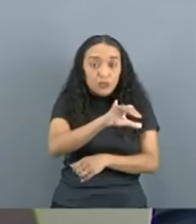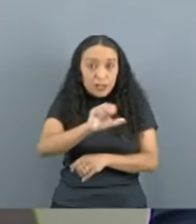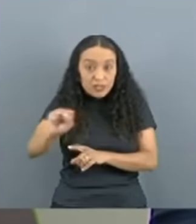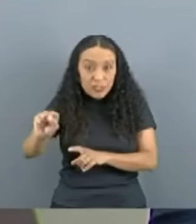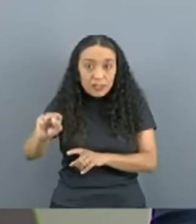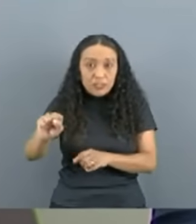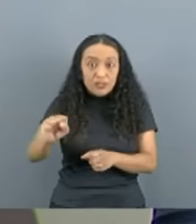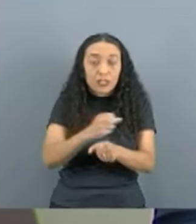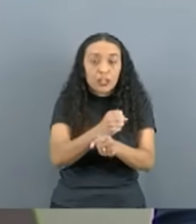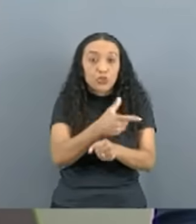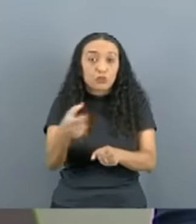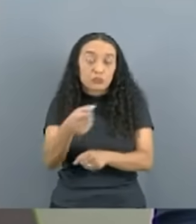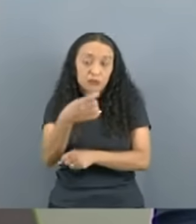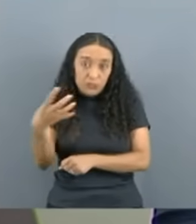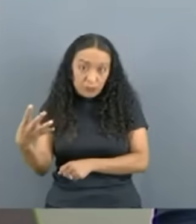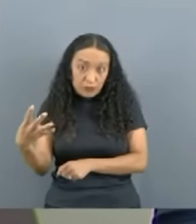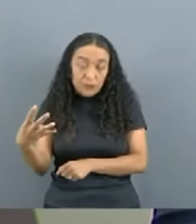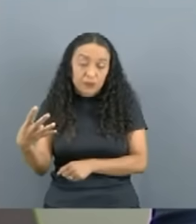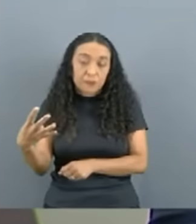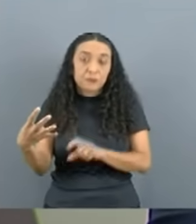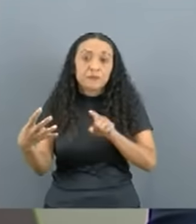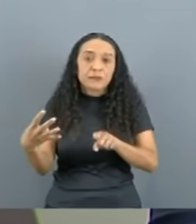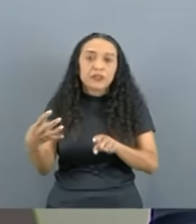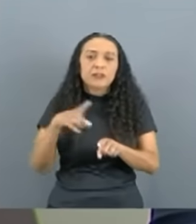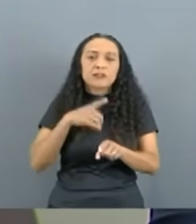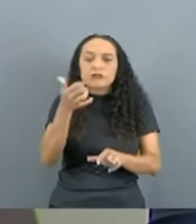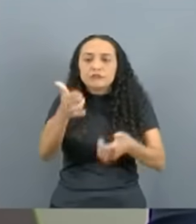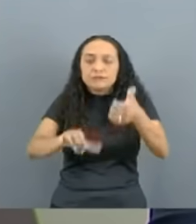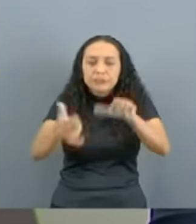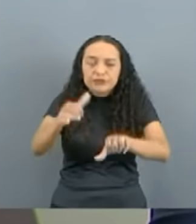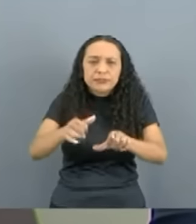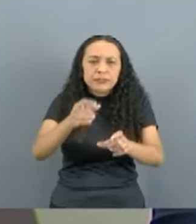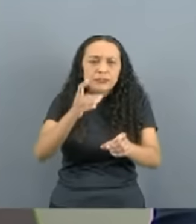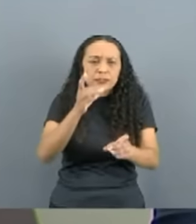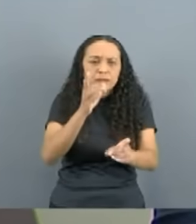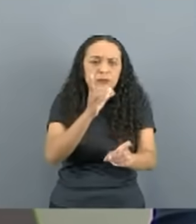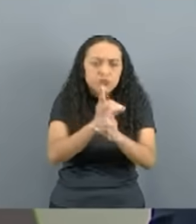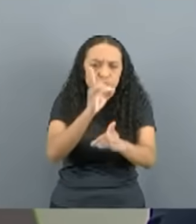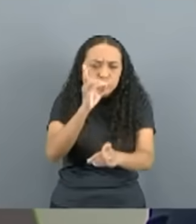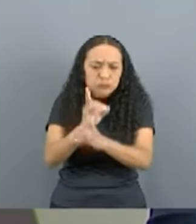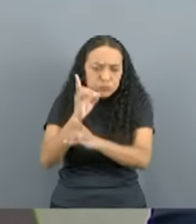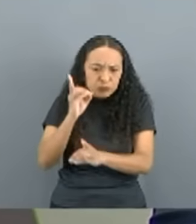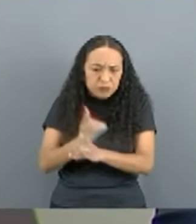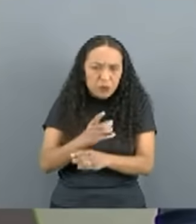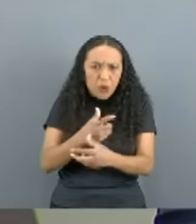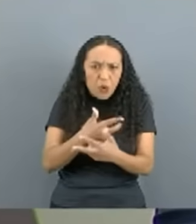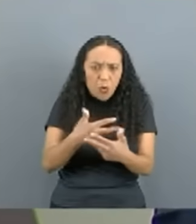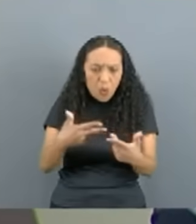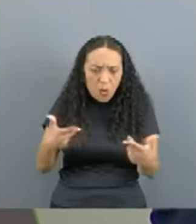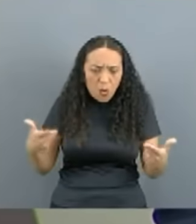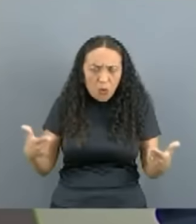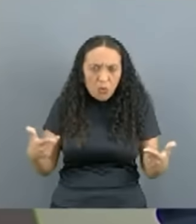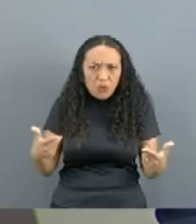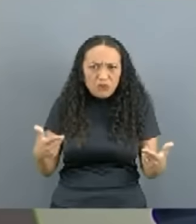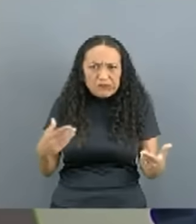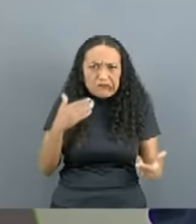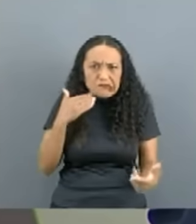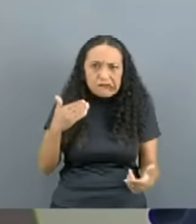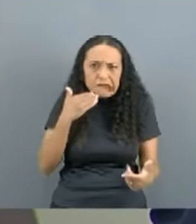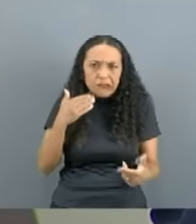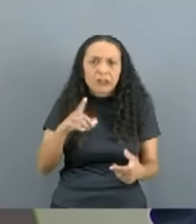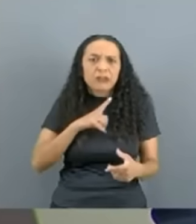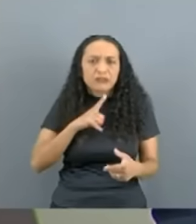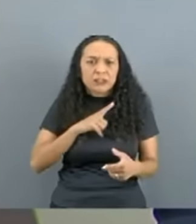em 2024, uma auditoria que identificou muita coisa, muita falha,